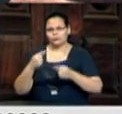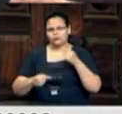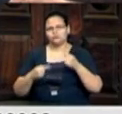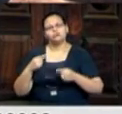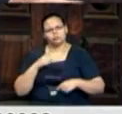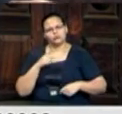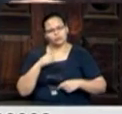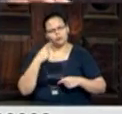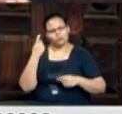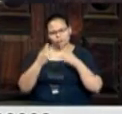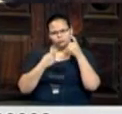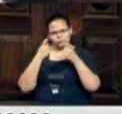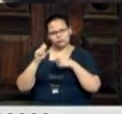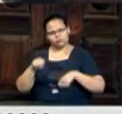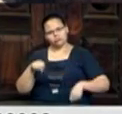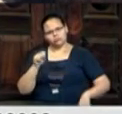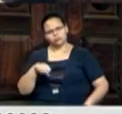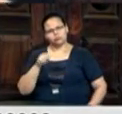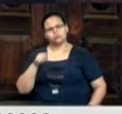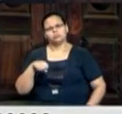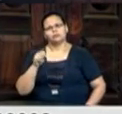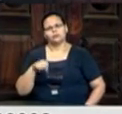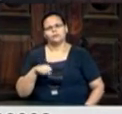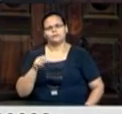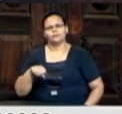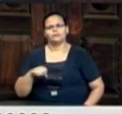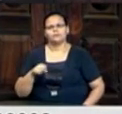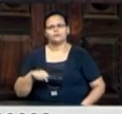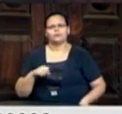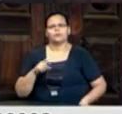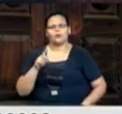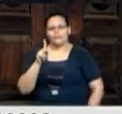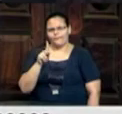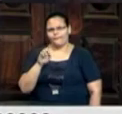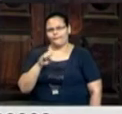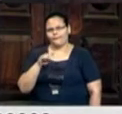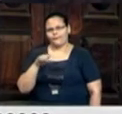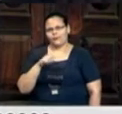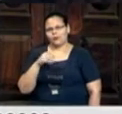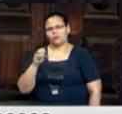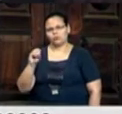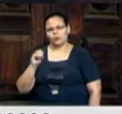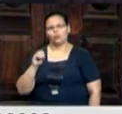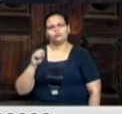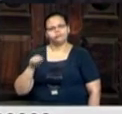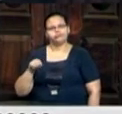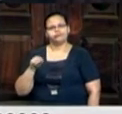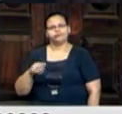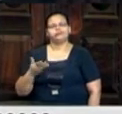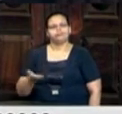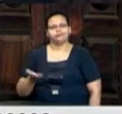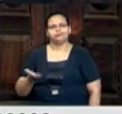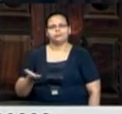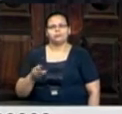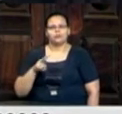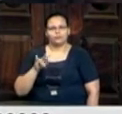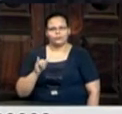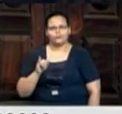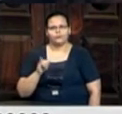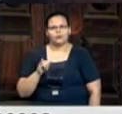sim. Então é isso daí. O Pezão está anunciado aí que